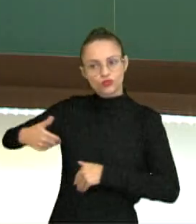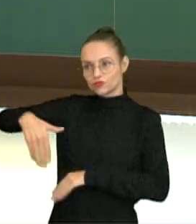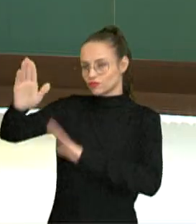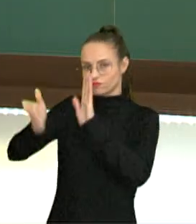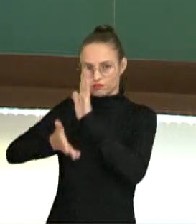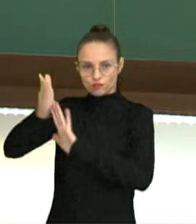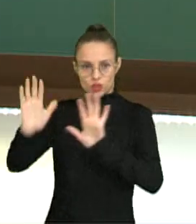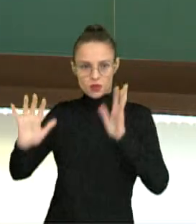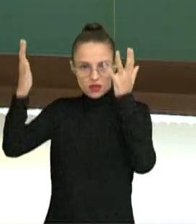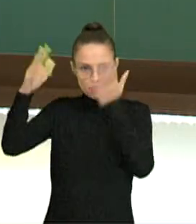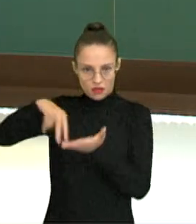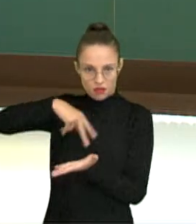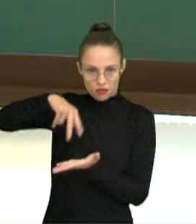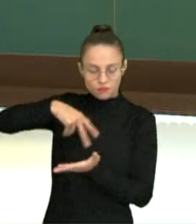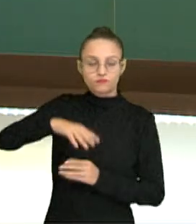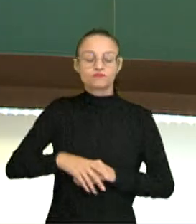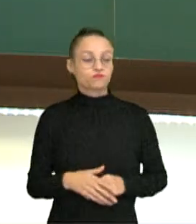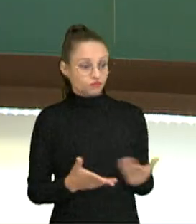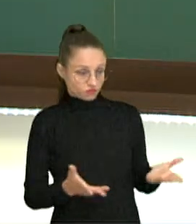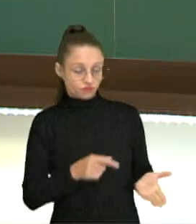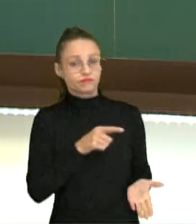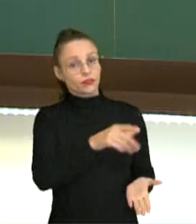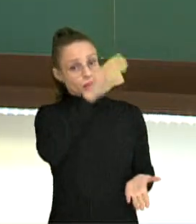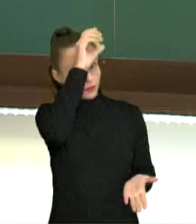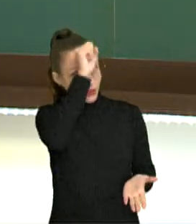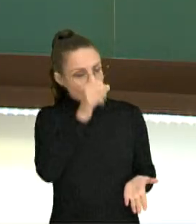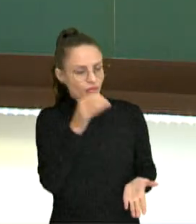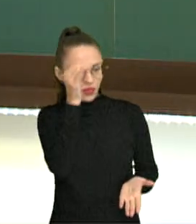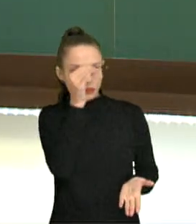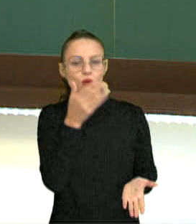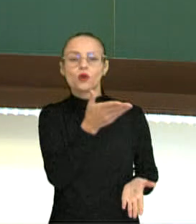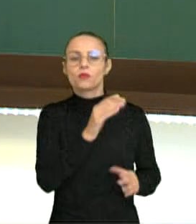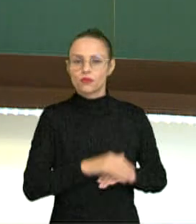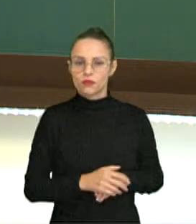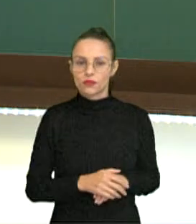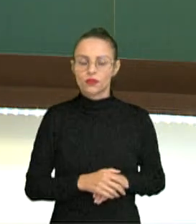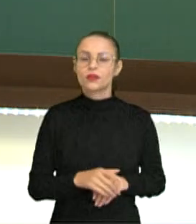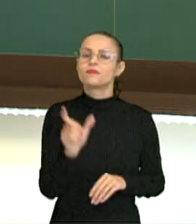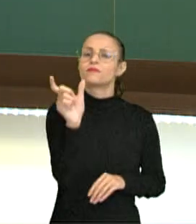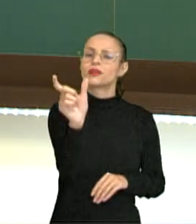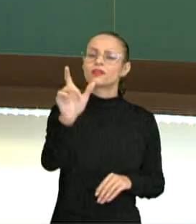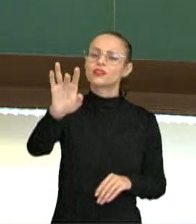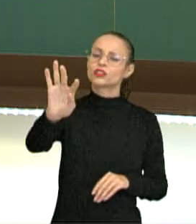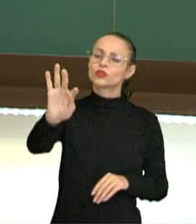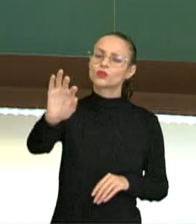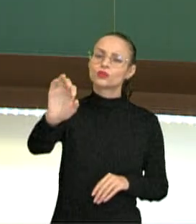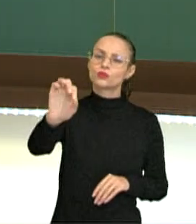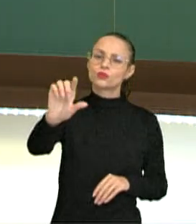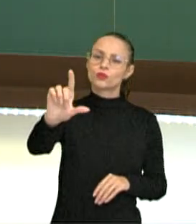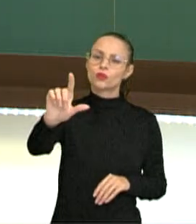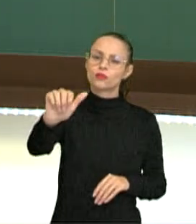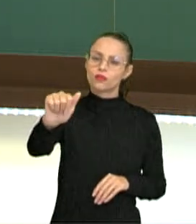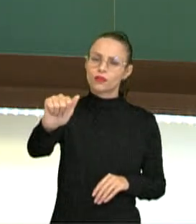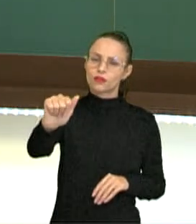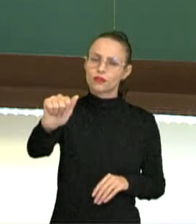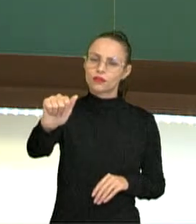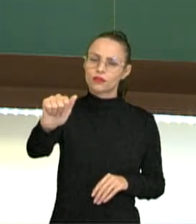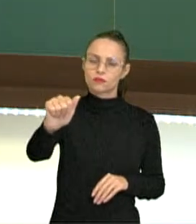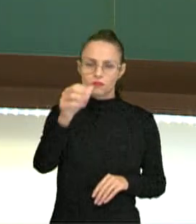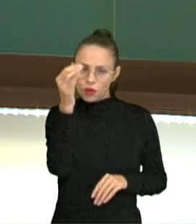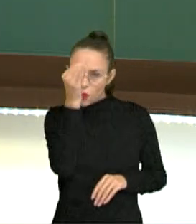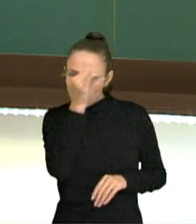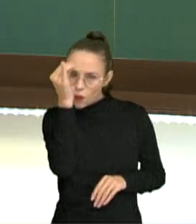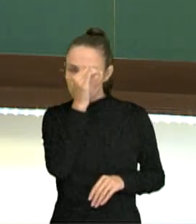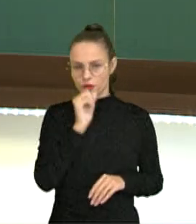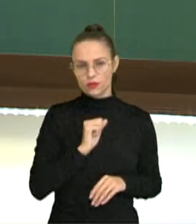baile. Anda, aprende, tola. O que significa a palavra tola? Boba,